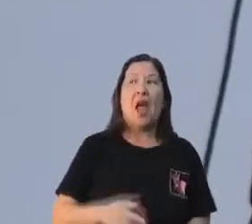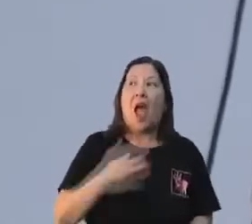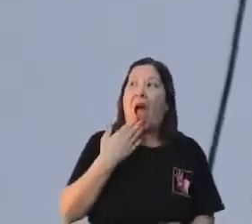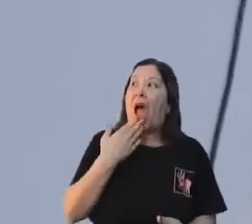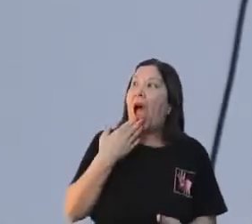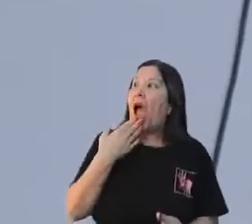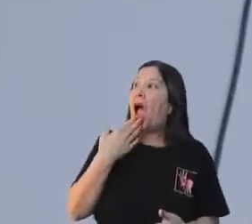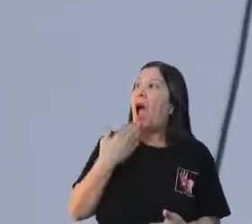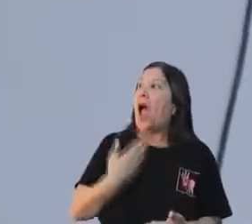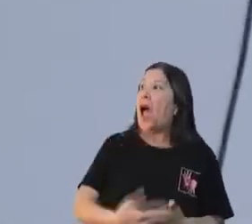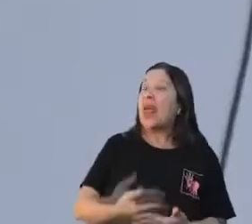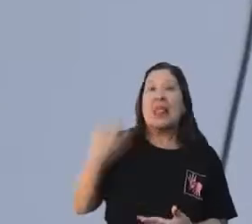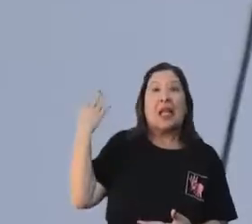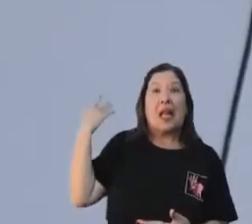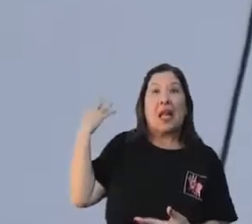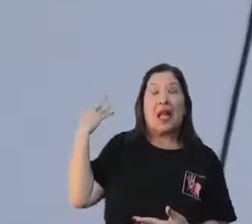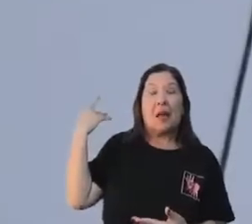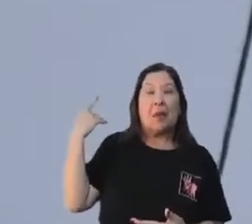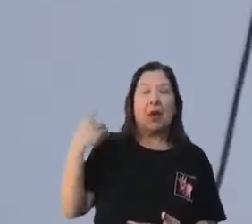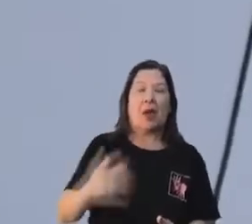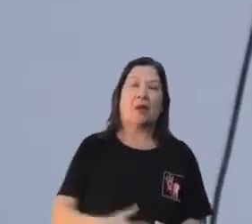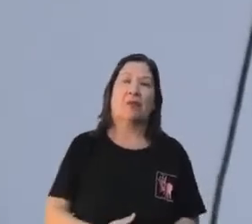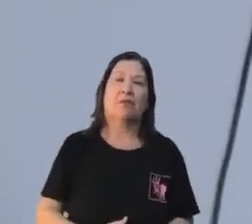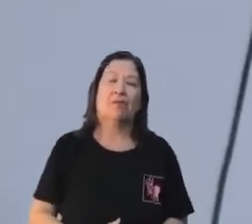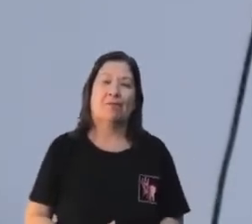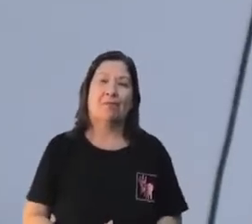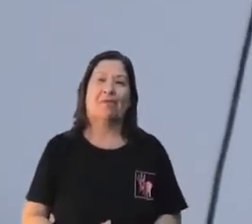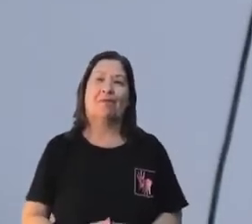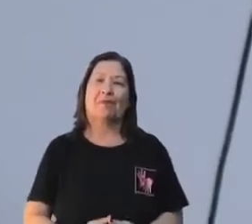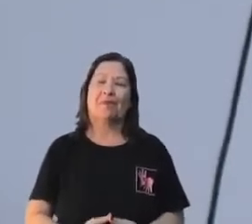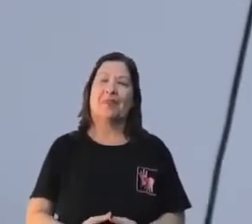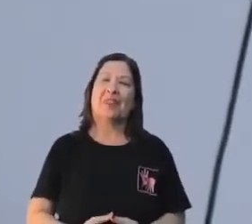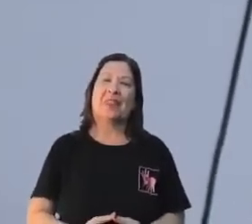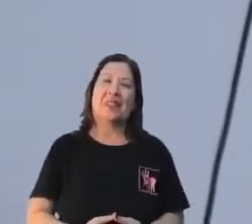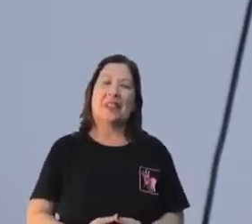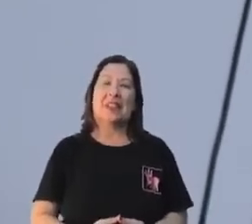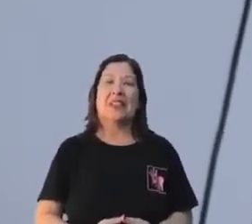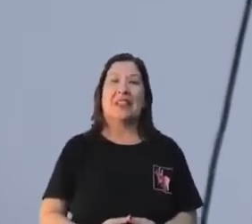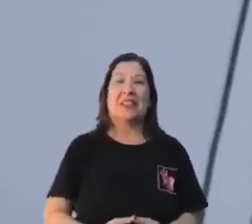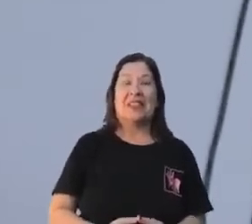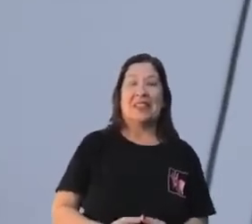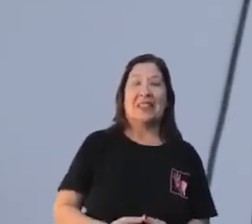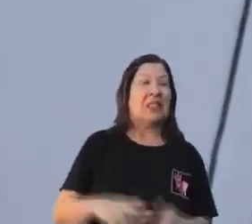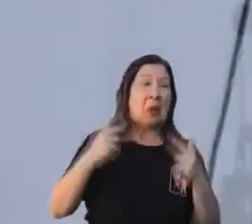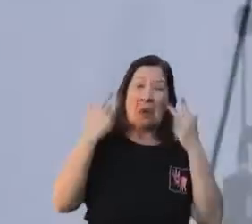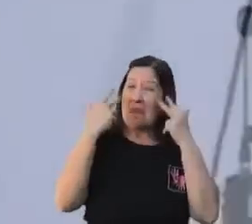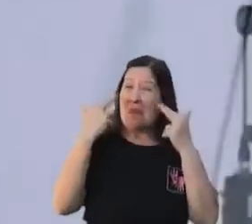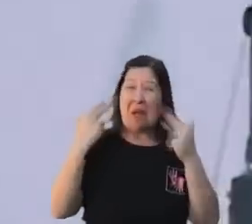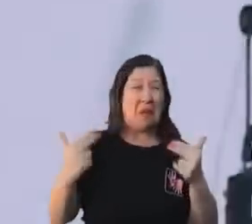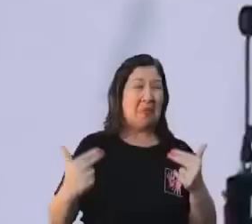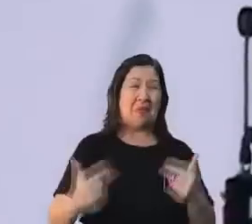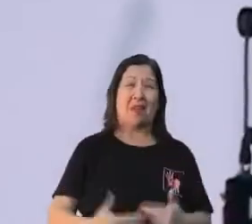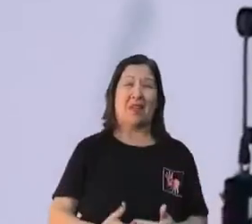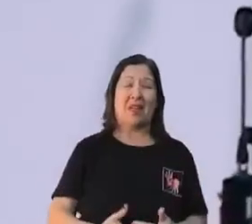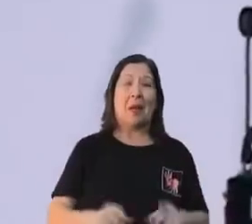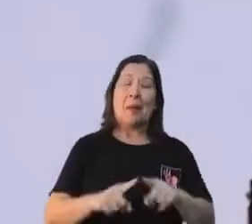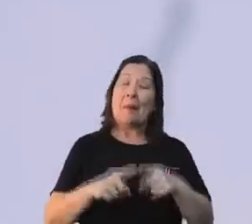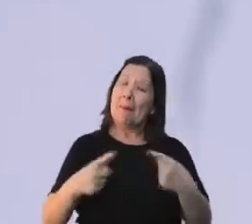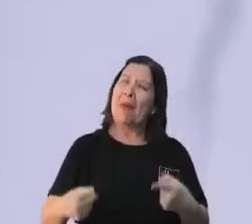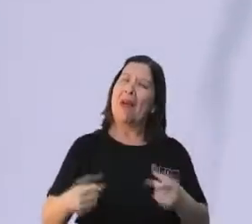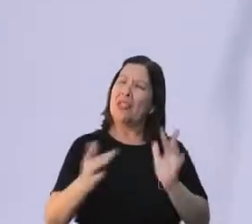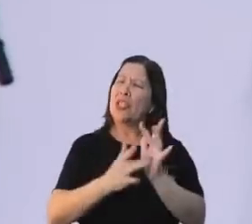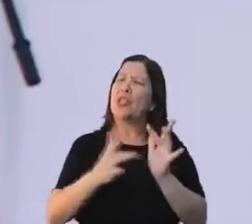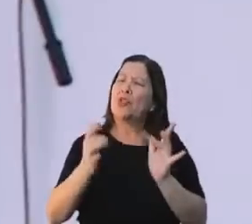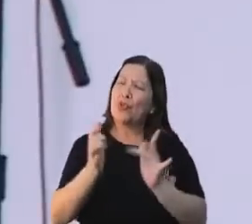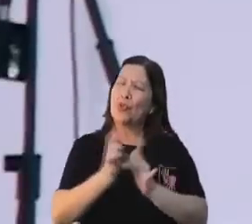Quando a mulher soltava os cabelos, era como se isso colocasse em dúvida a sua reputação. E por que Maria